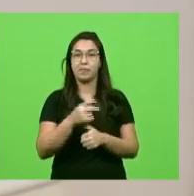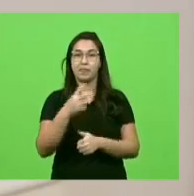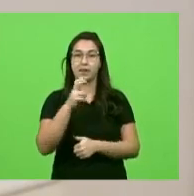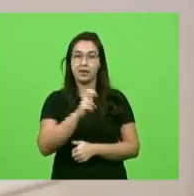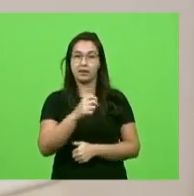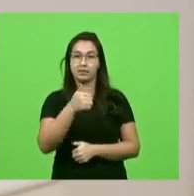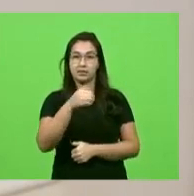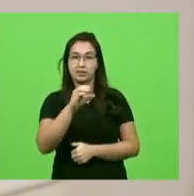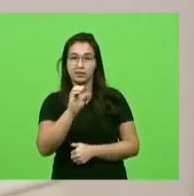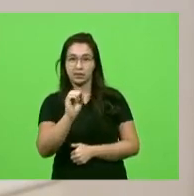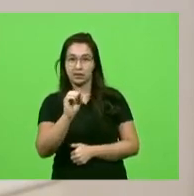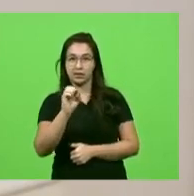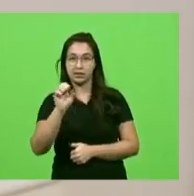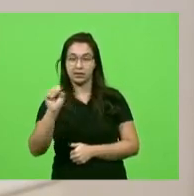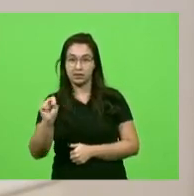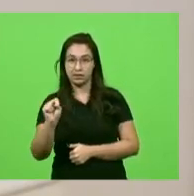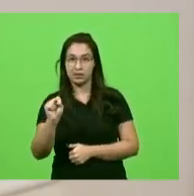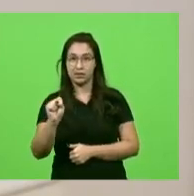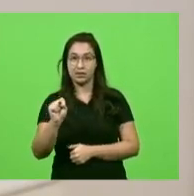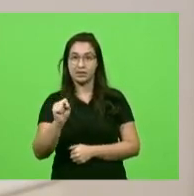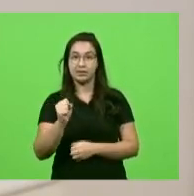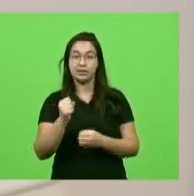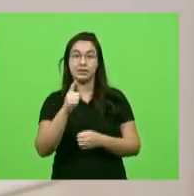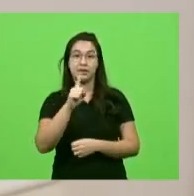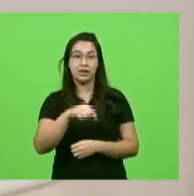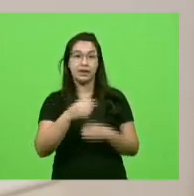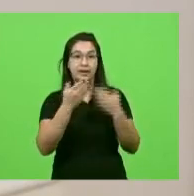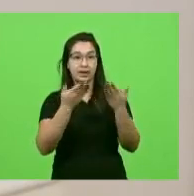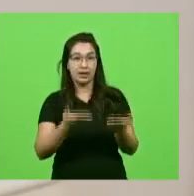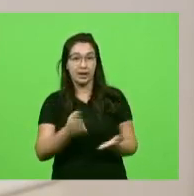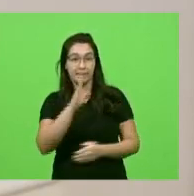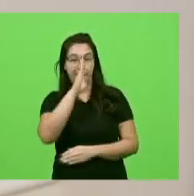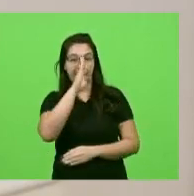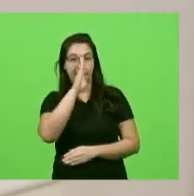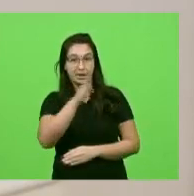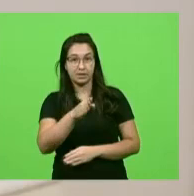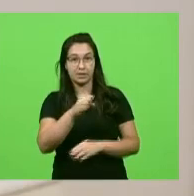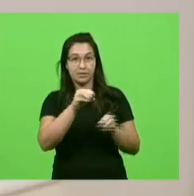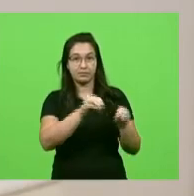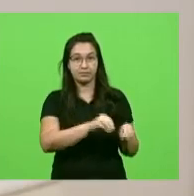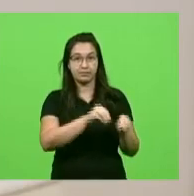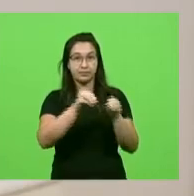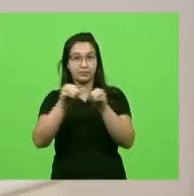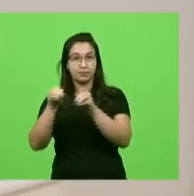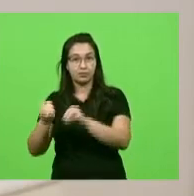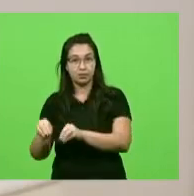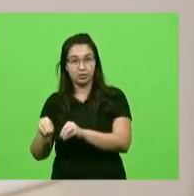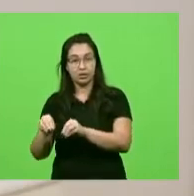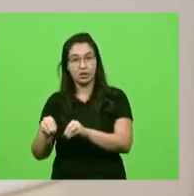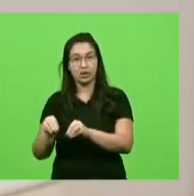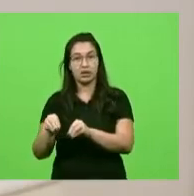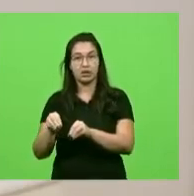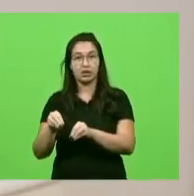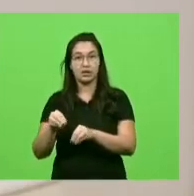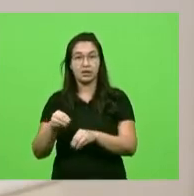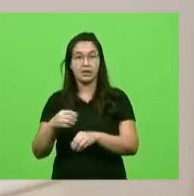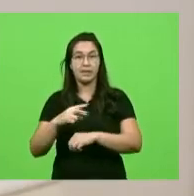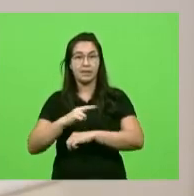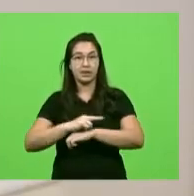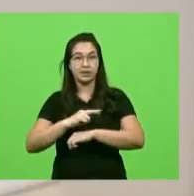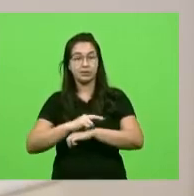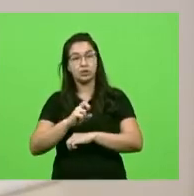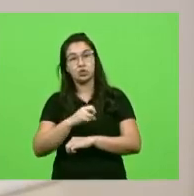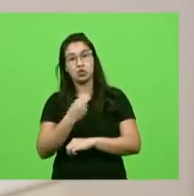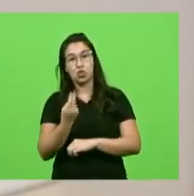abre aspas, serve para uso primariamente em transporte de pacientes ou em outros usos de curta permanência,